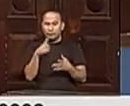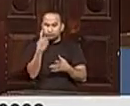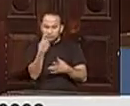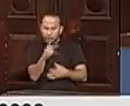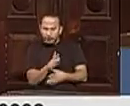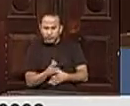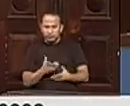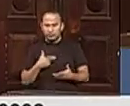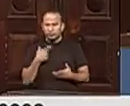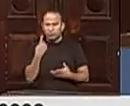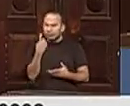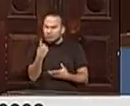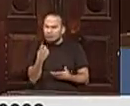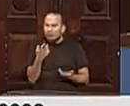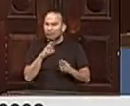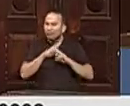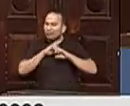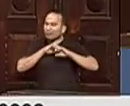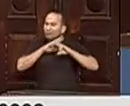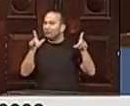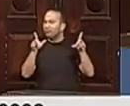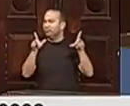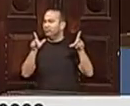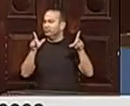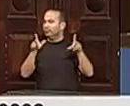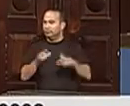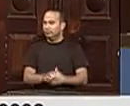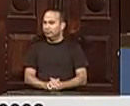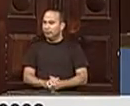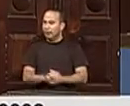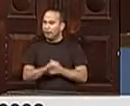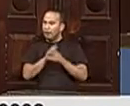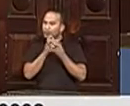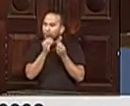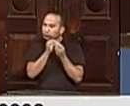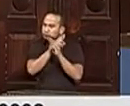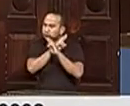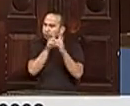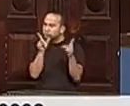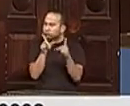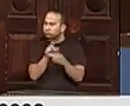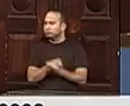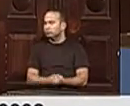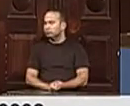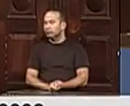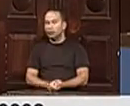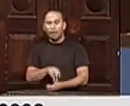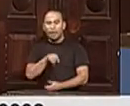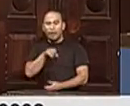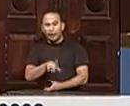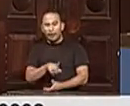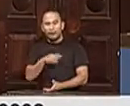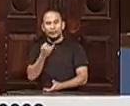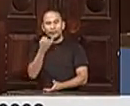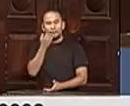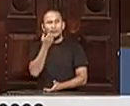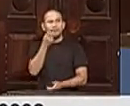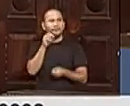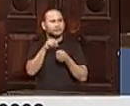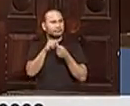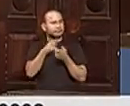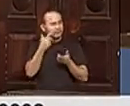mínimo, senhores, muito estranho. Muito estranho. É necessário saber qual era a